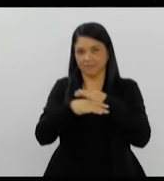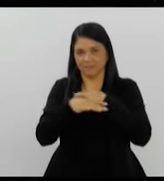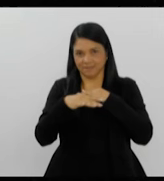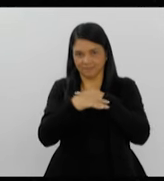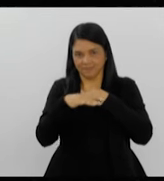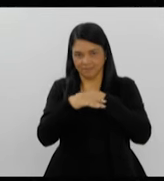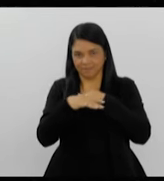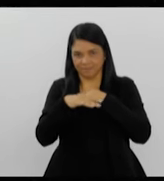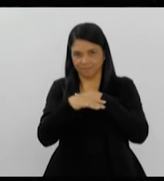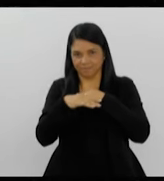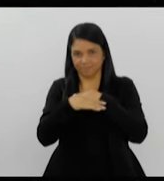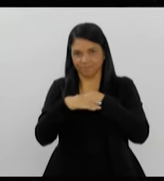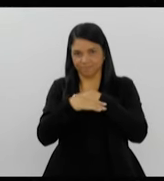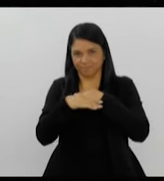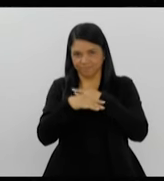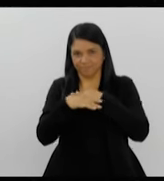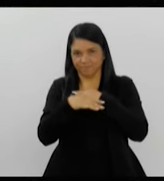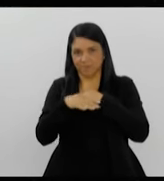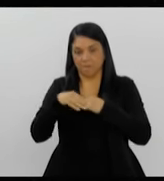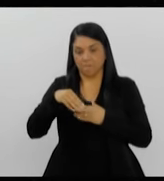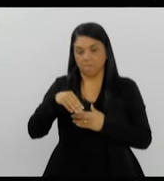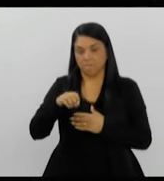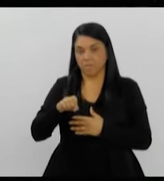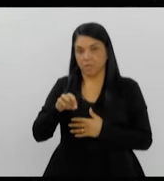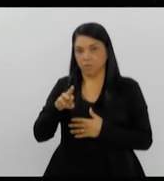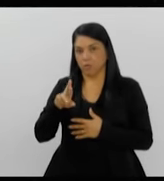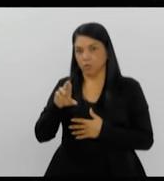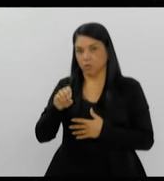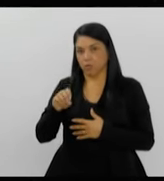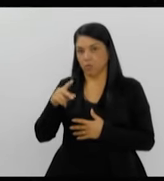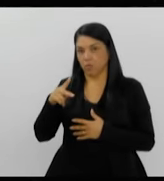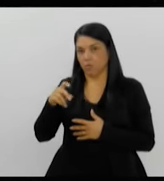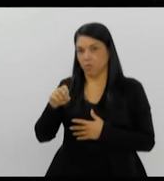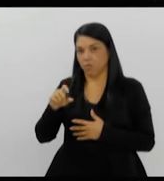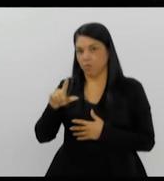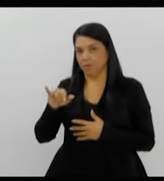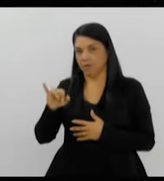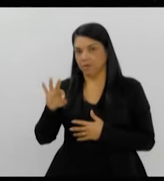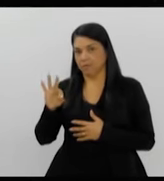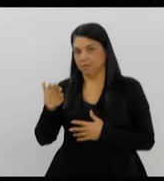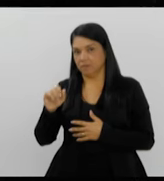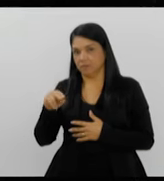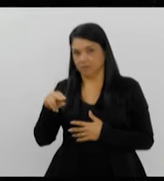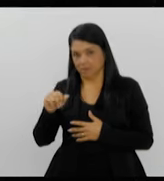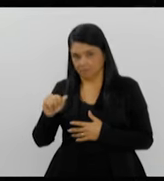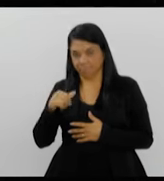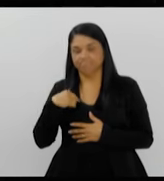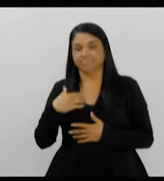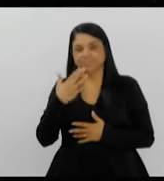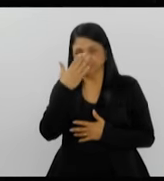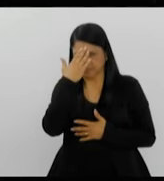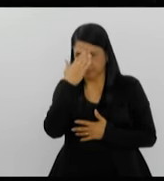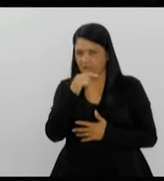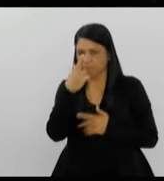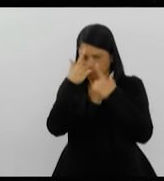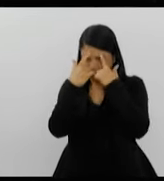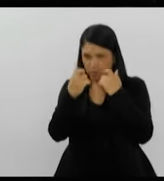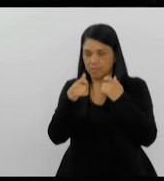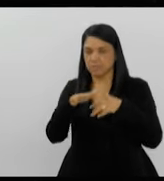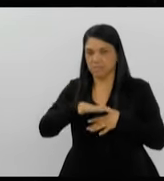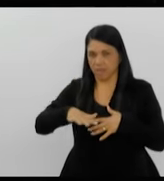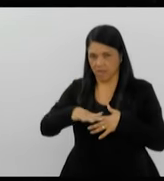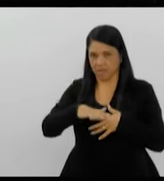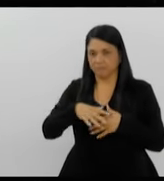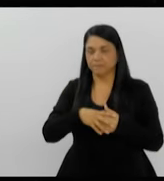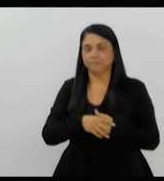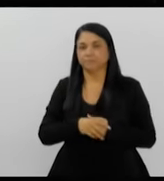metropolitana Não é só na Cidade do Rio de Janeiro na região metropolitana vou